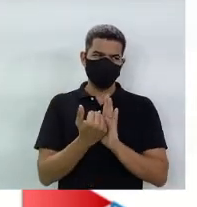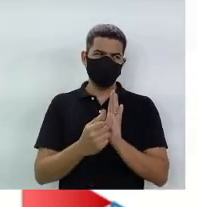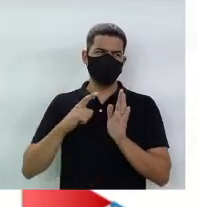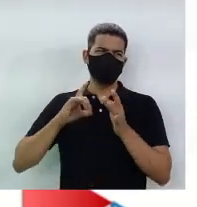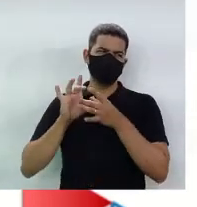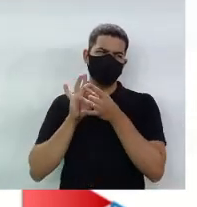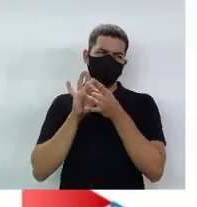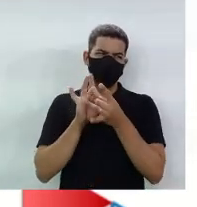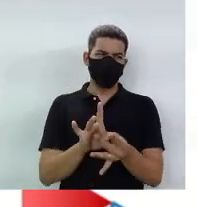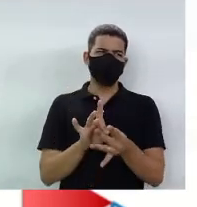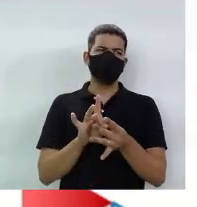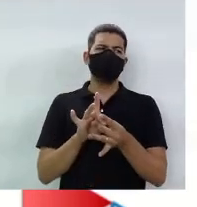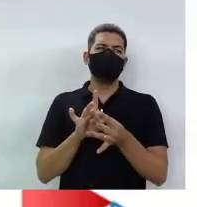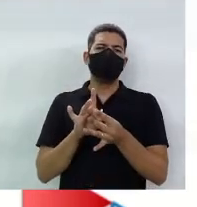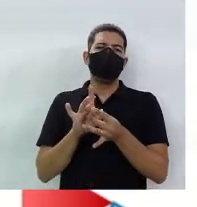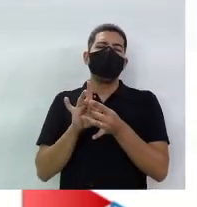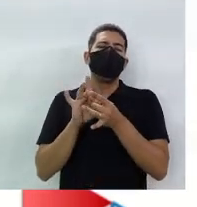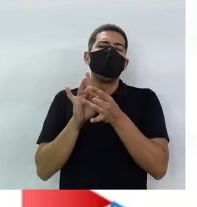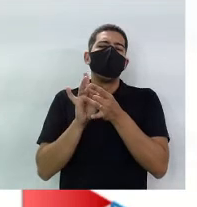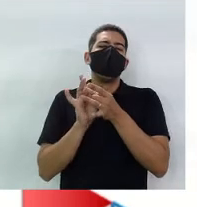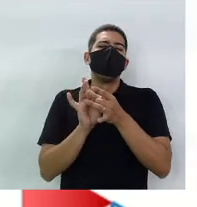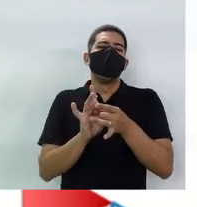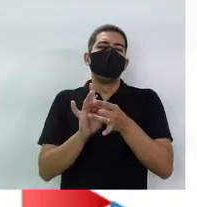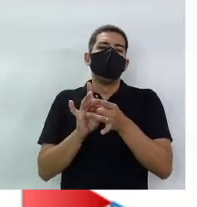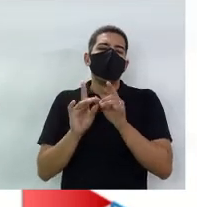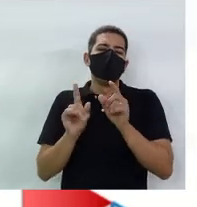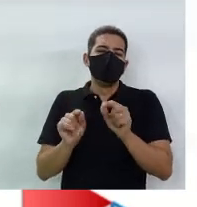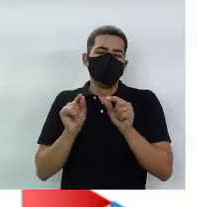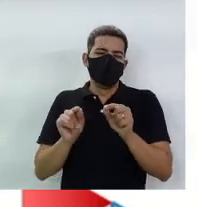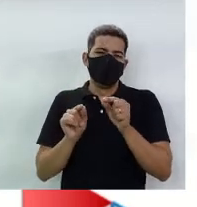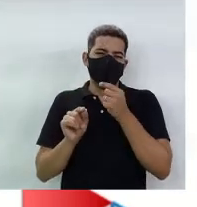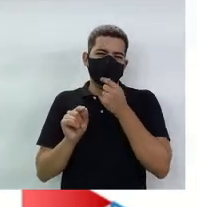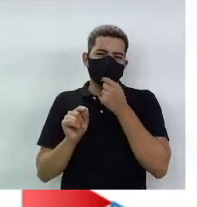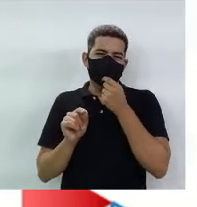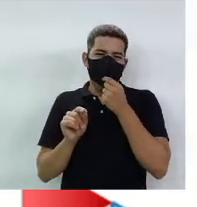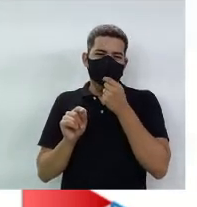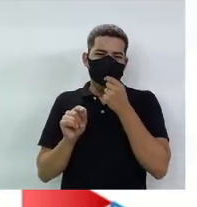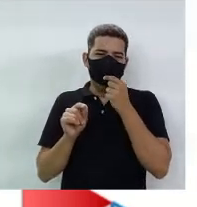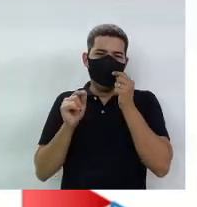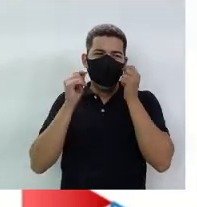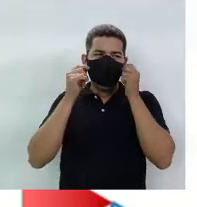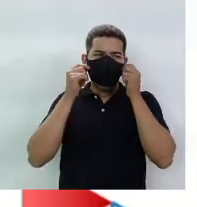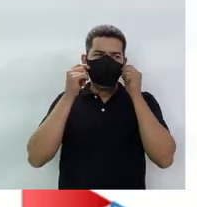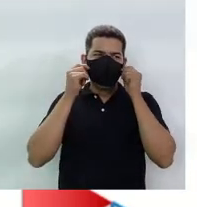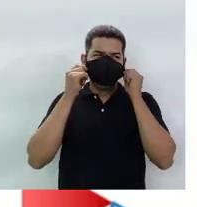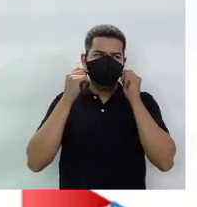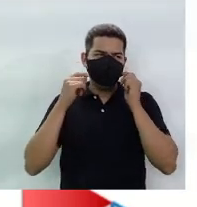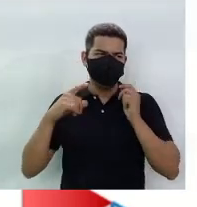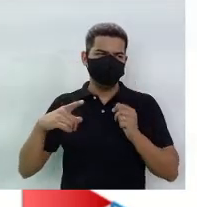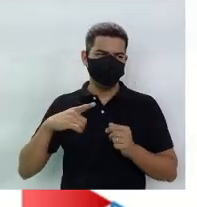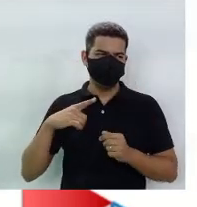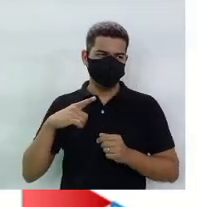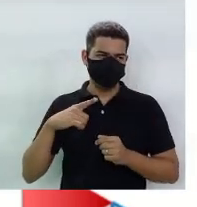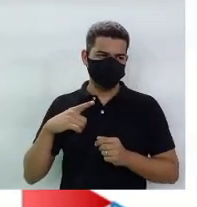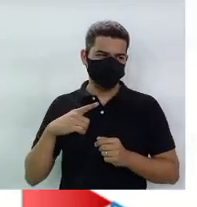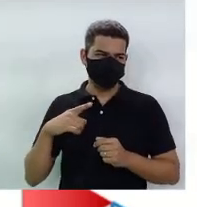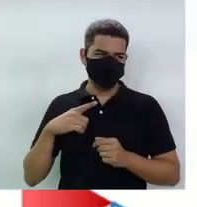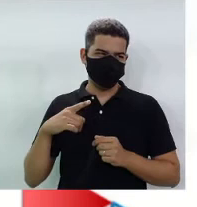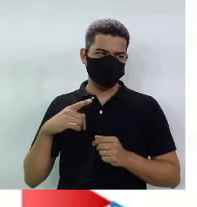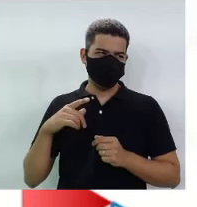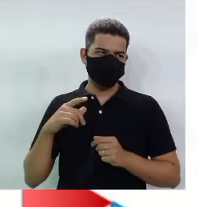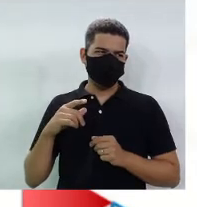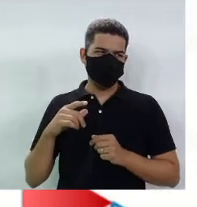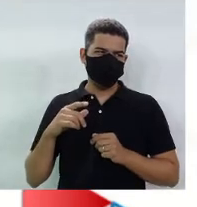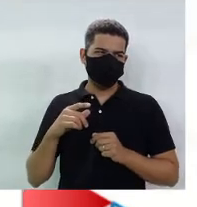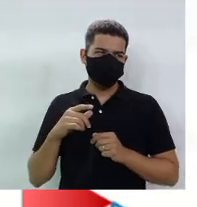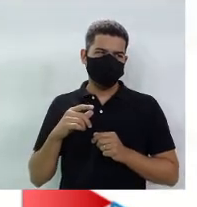contexto. O contexto está aí justamente, está lembrando o quê? Uma ideia de alguém que quer enganar o outro. Veja que